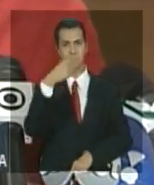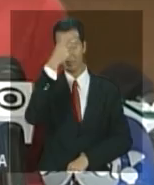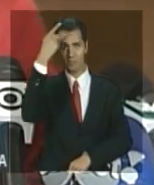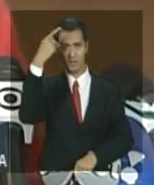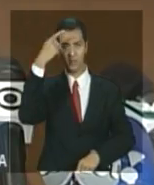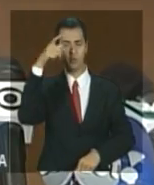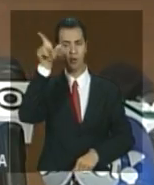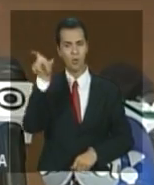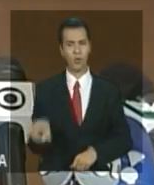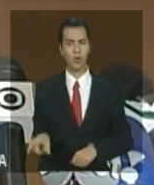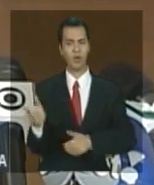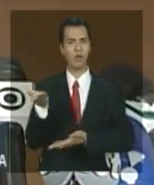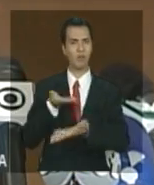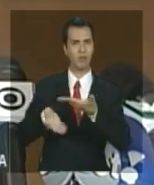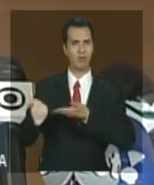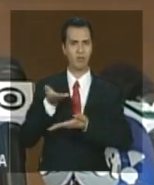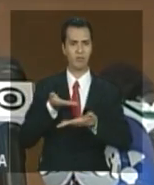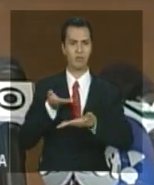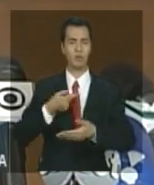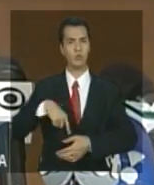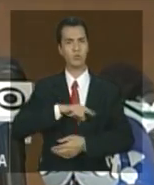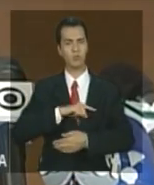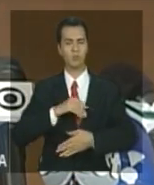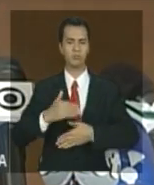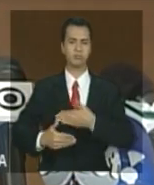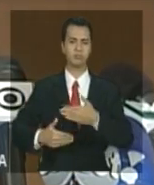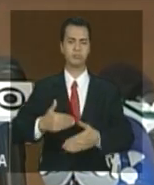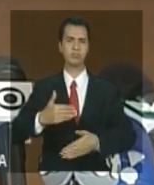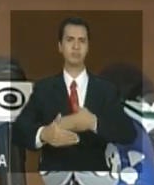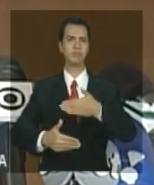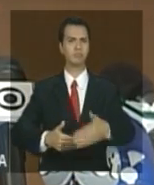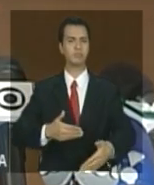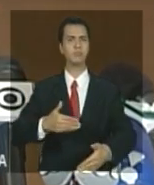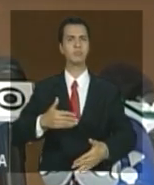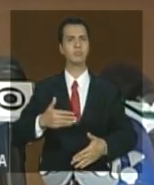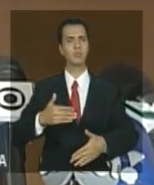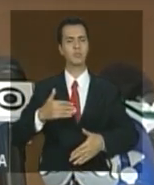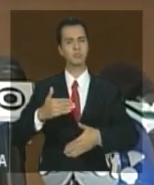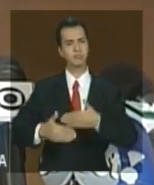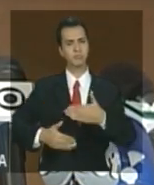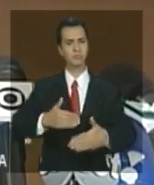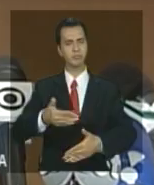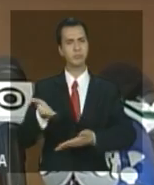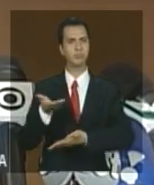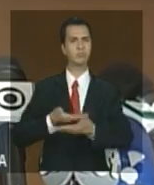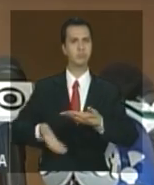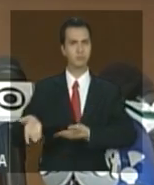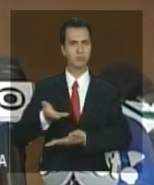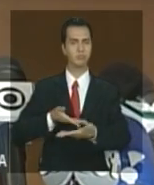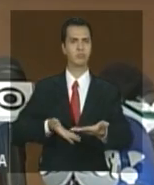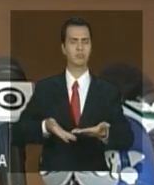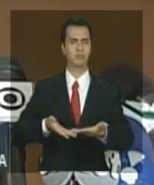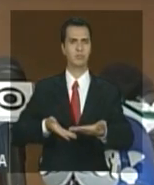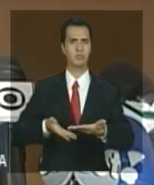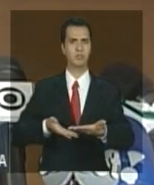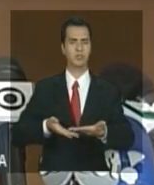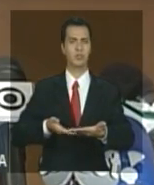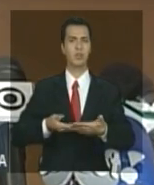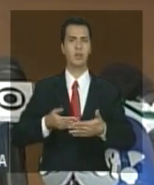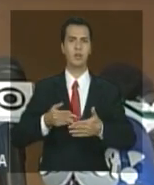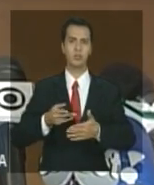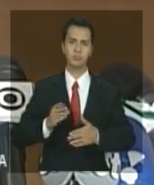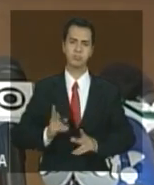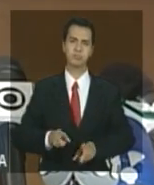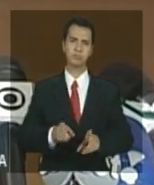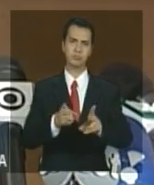gente constrói essa relação ao longo do tempo. Então, você vai dando passos nessa relação, você vai fazendo ela avançar.